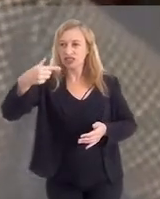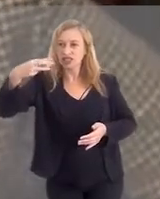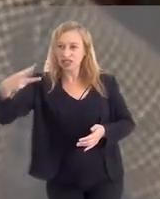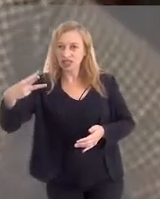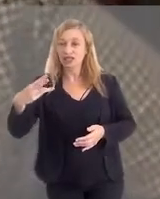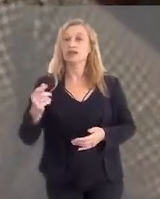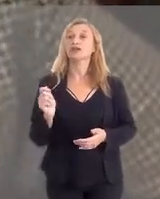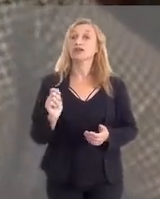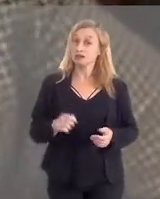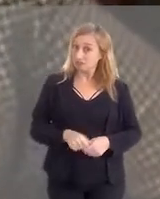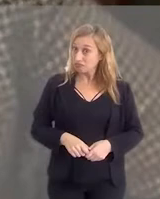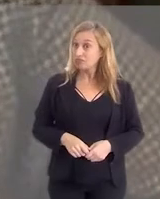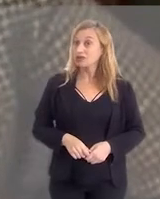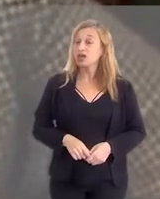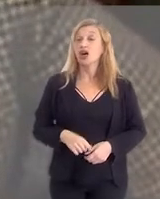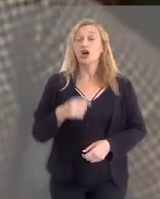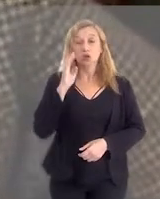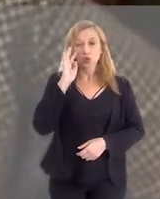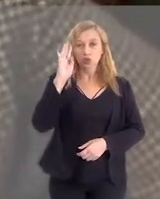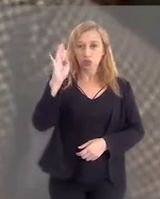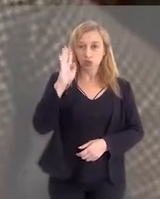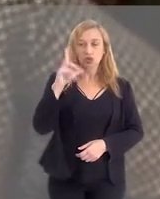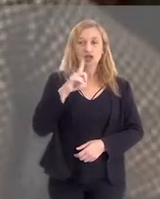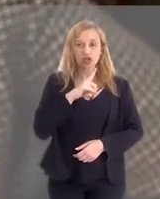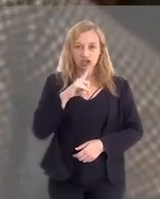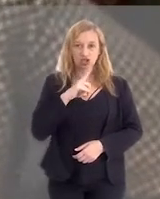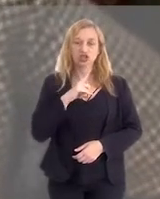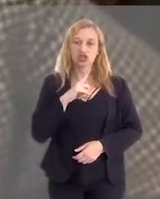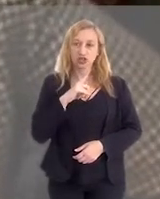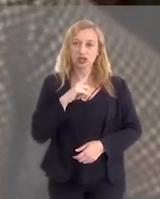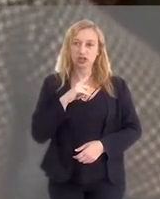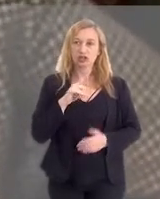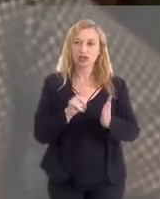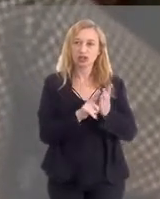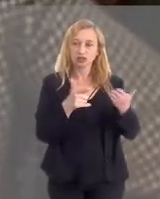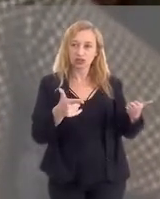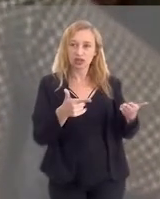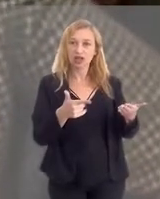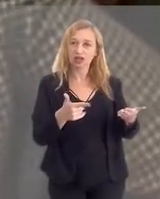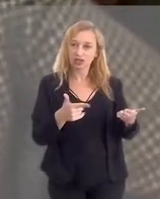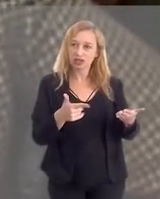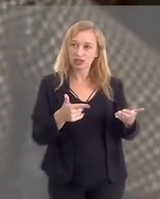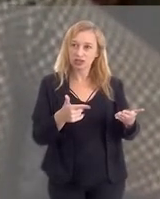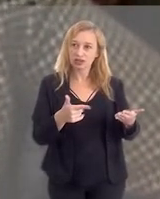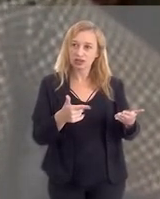2023. Então, eu apostei mesmo nesse sonho do jornalismo.